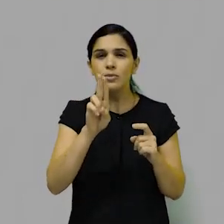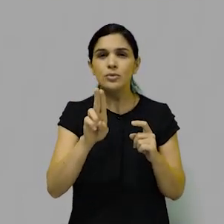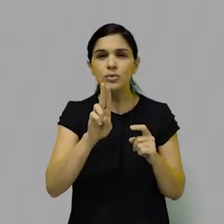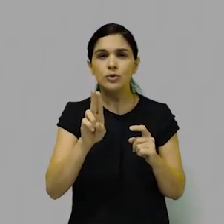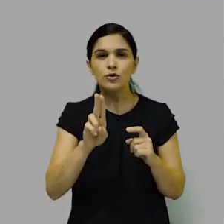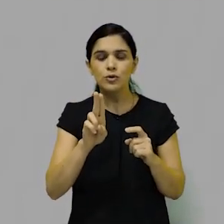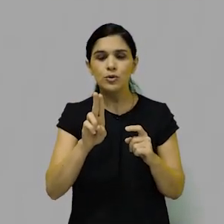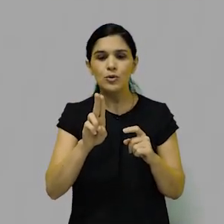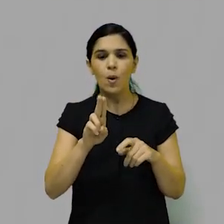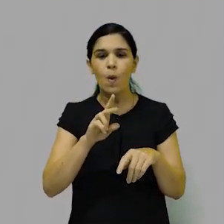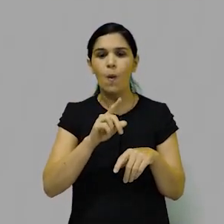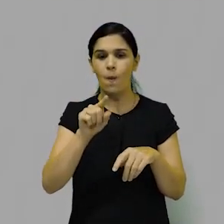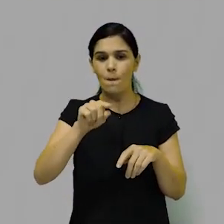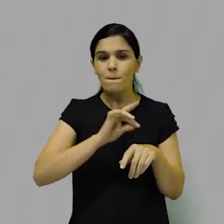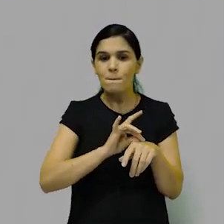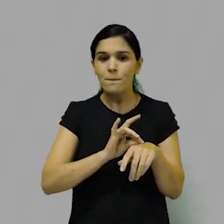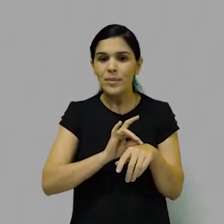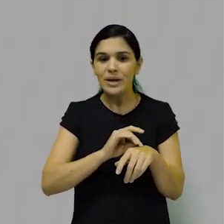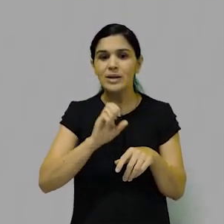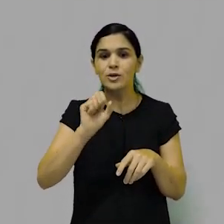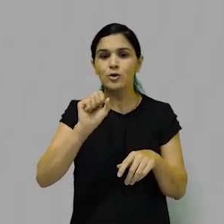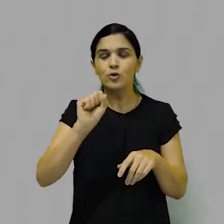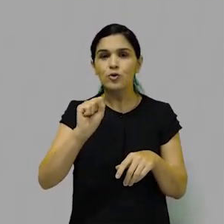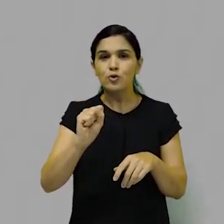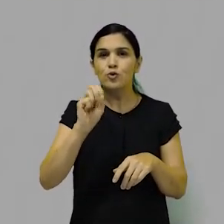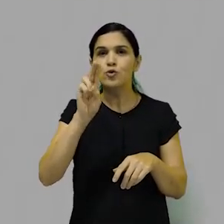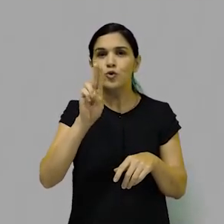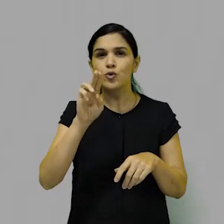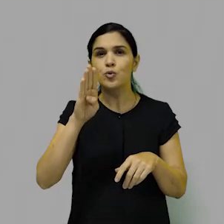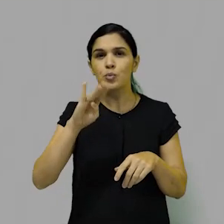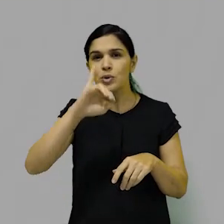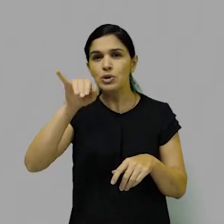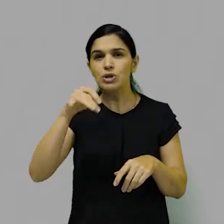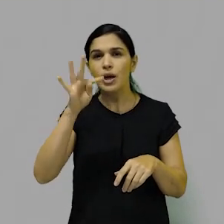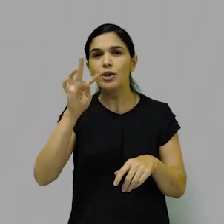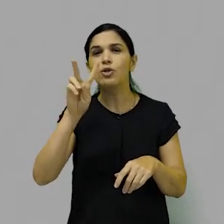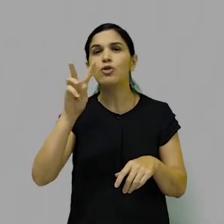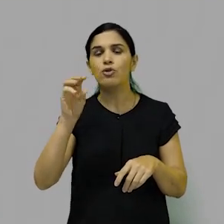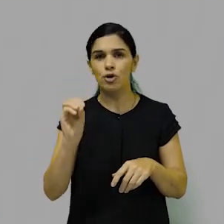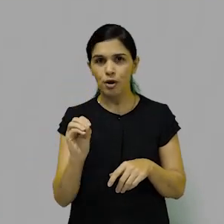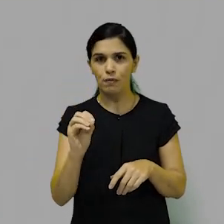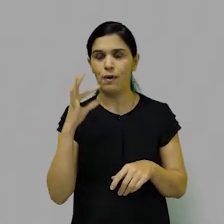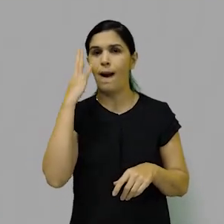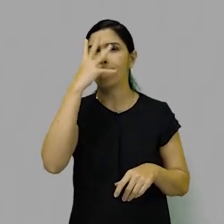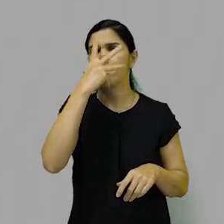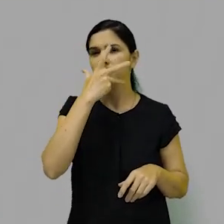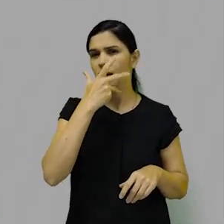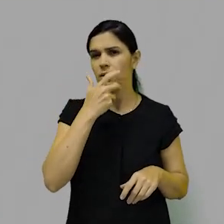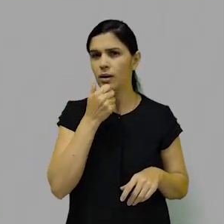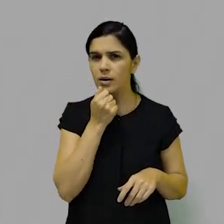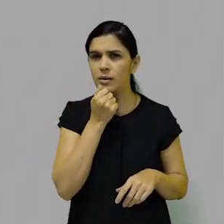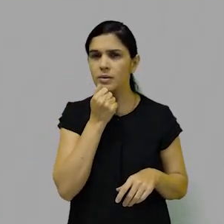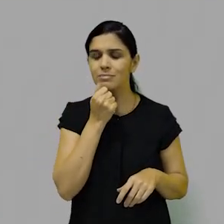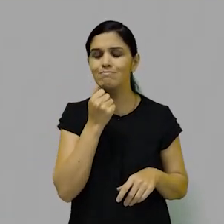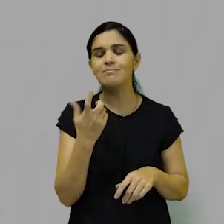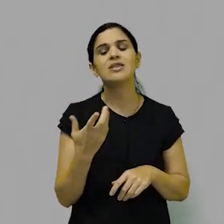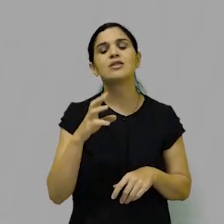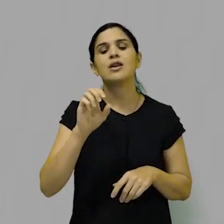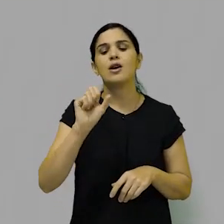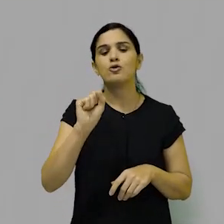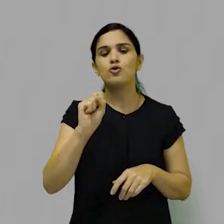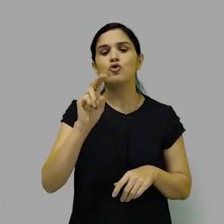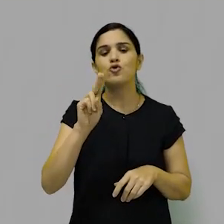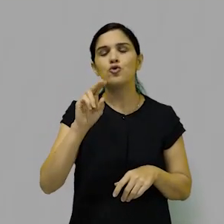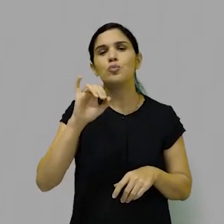subjetivo. O que significa isso? É que a beleza ela é subjetiva. Cada